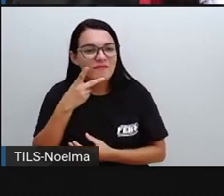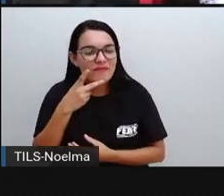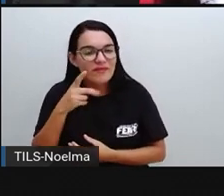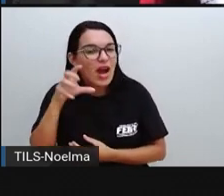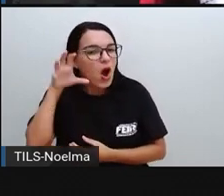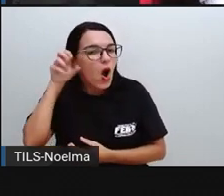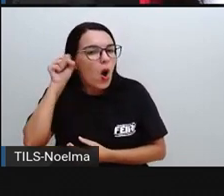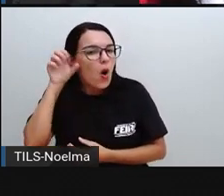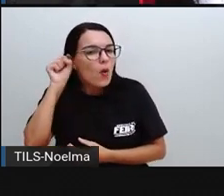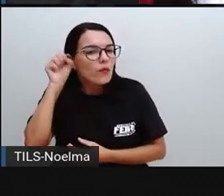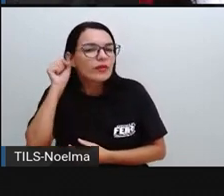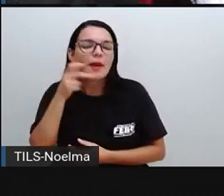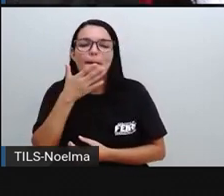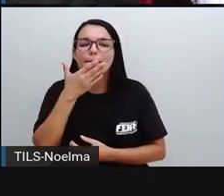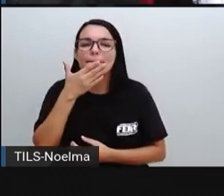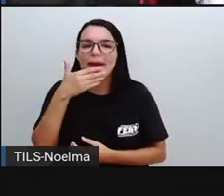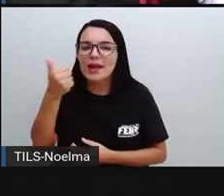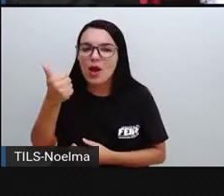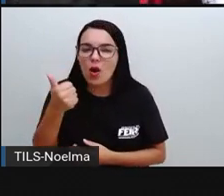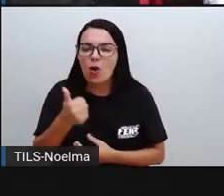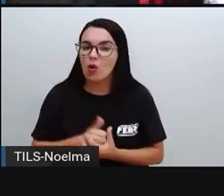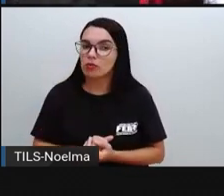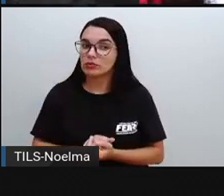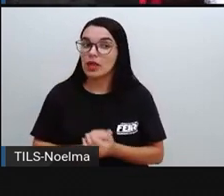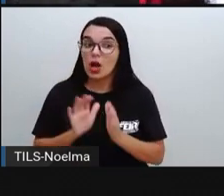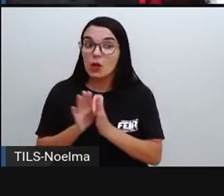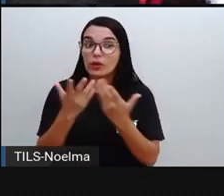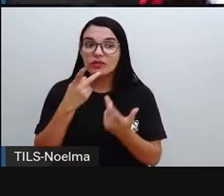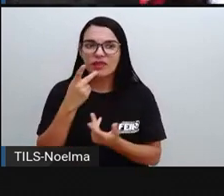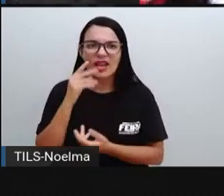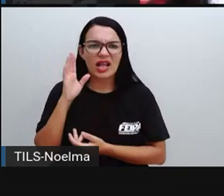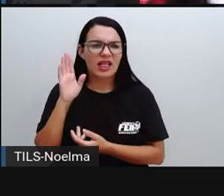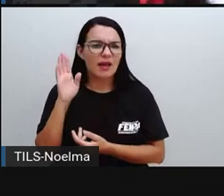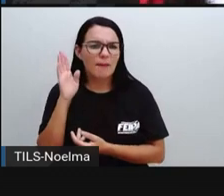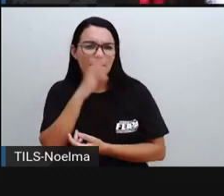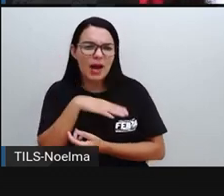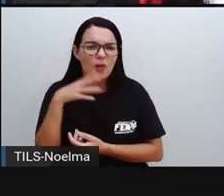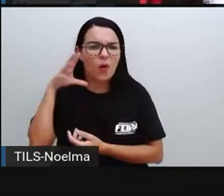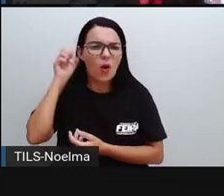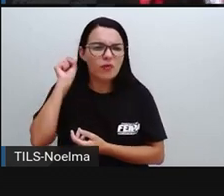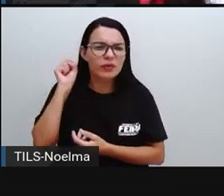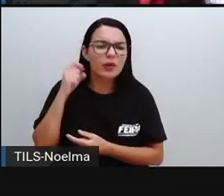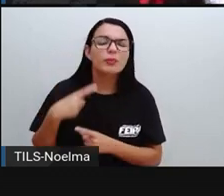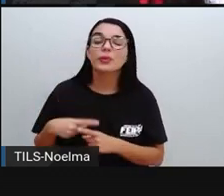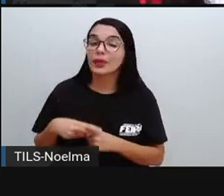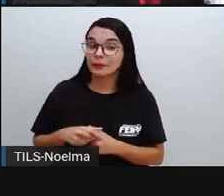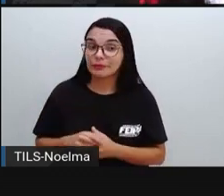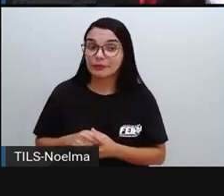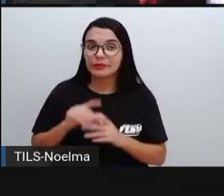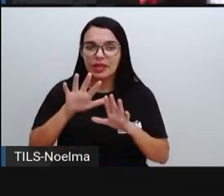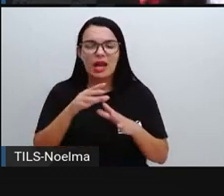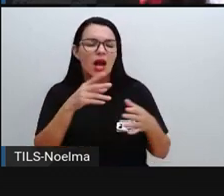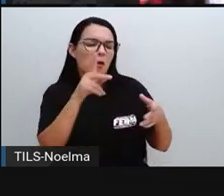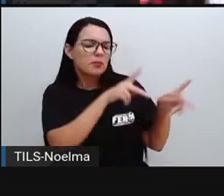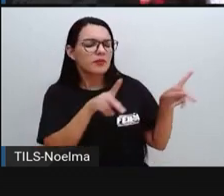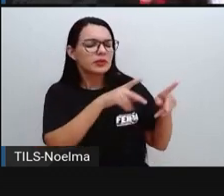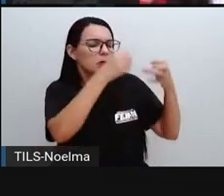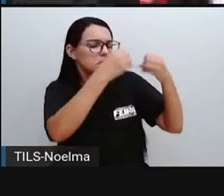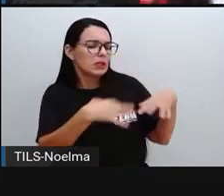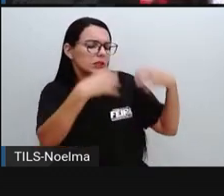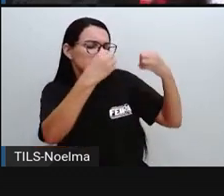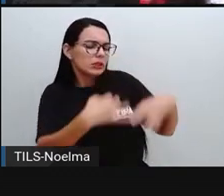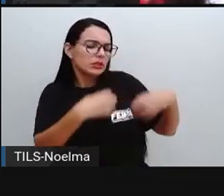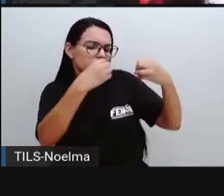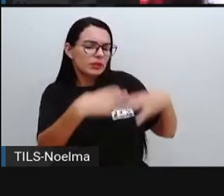Quando a gente fala sobre mal ouve, porque tem pessoas que, mesmo o professor, por exemplo, explicando